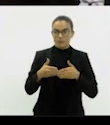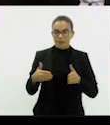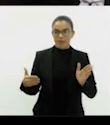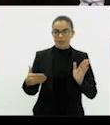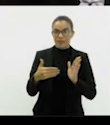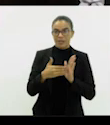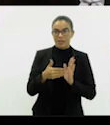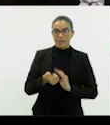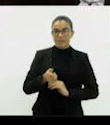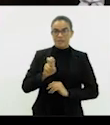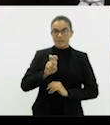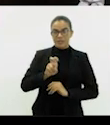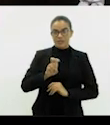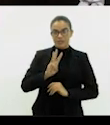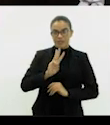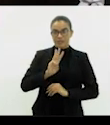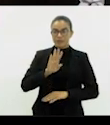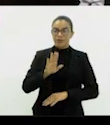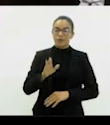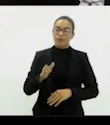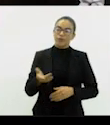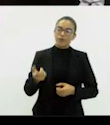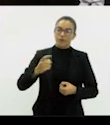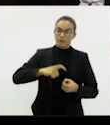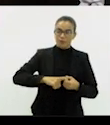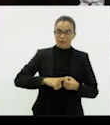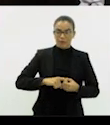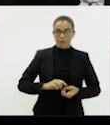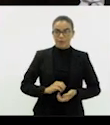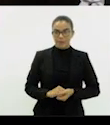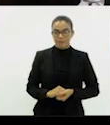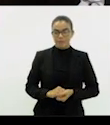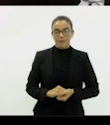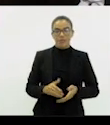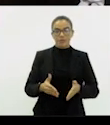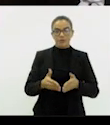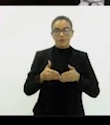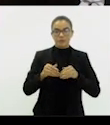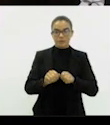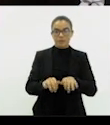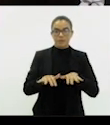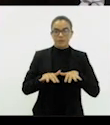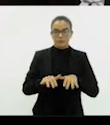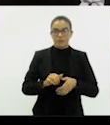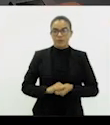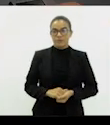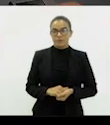até às 15 horas, quando retornaremos com a ordem do dia. Está suspensa a sessão.